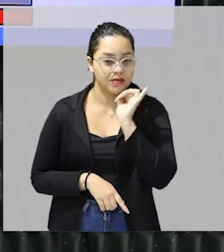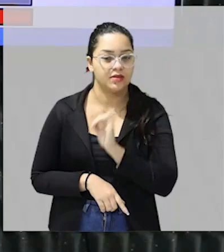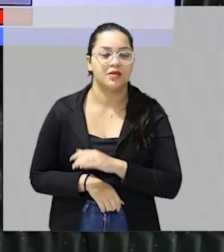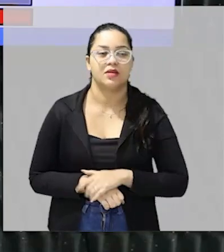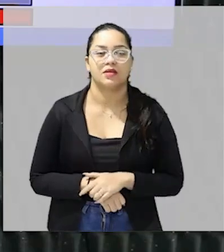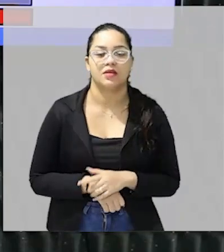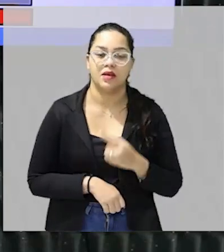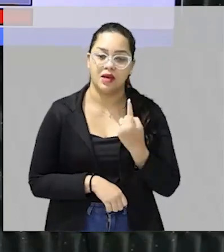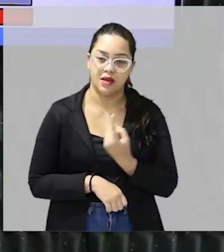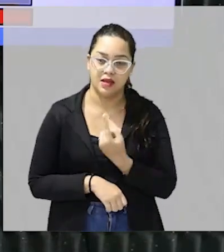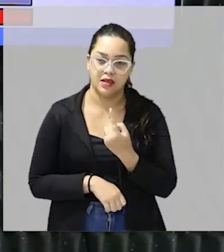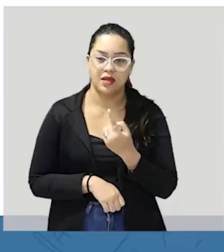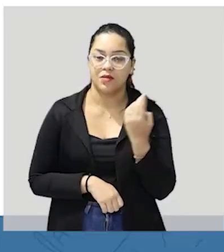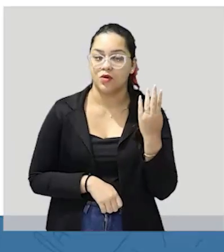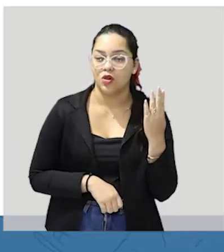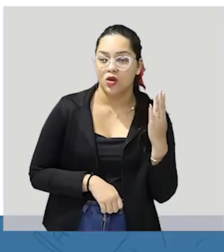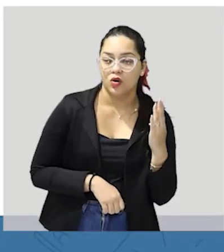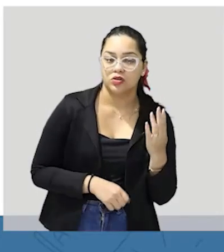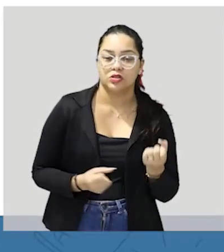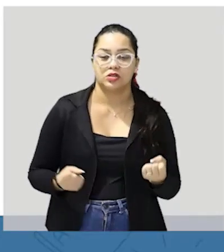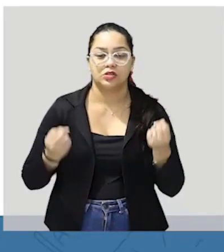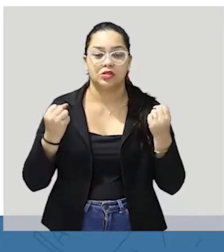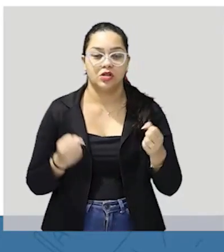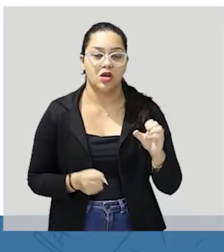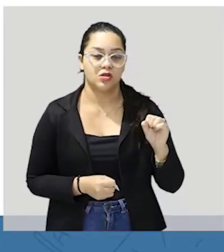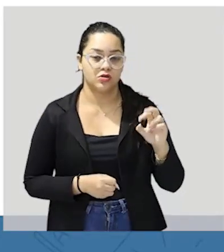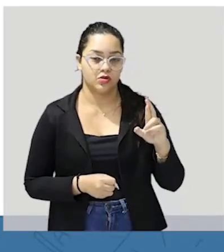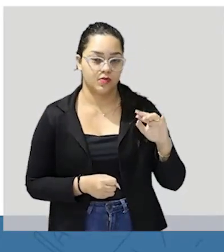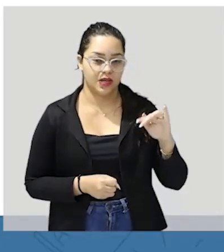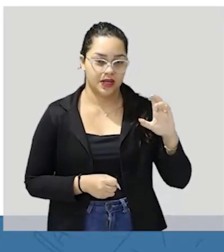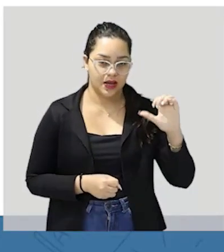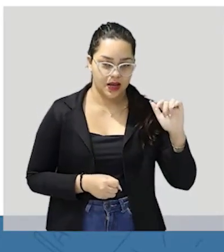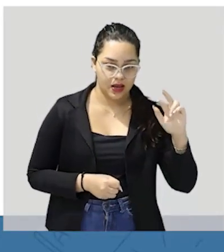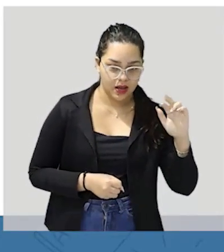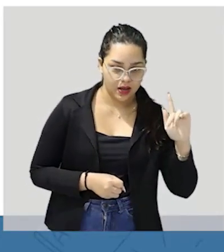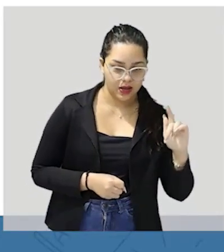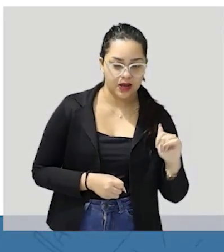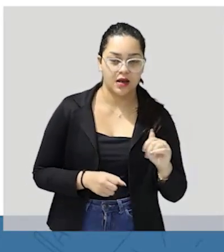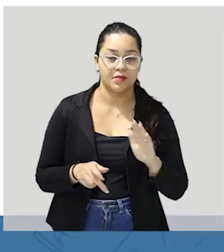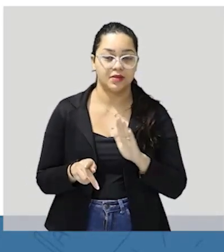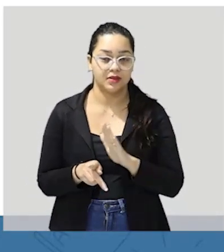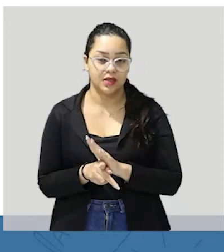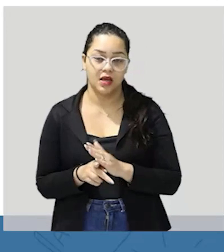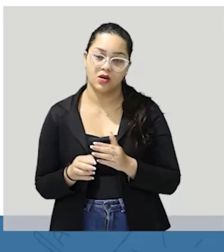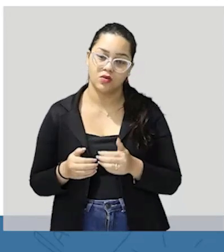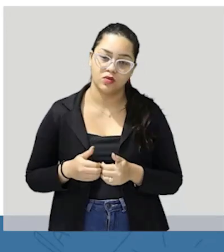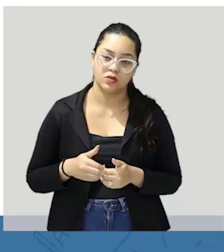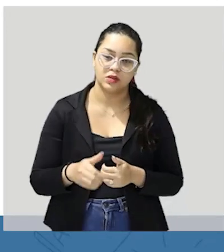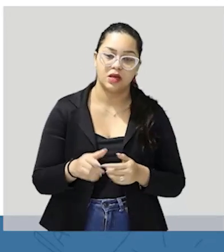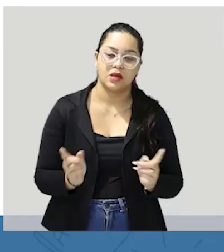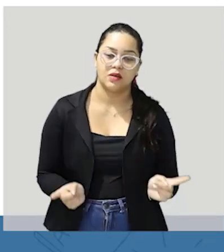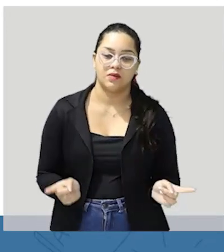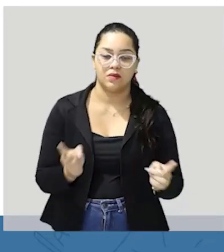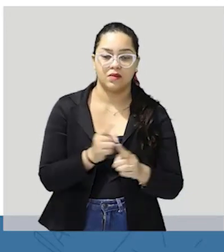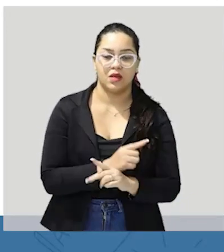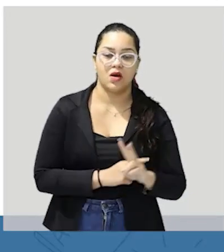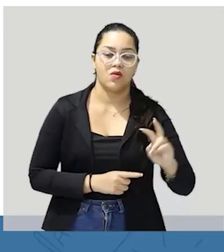vocês. Individualidade biológica, sobrecarga,